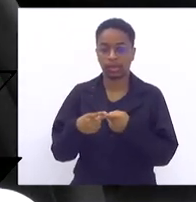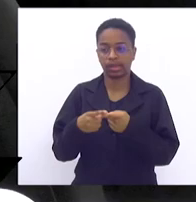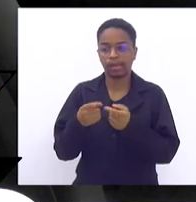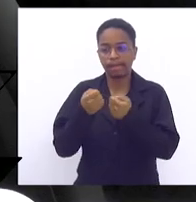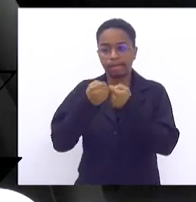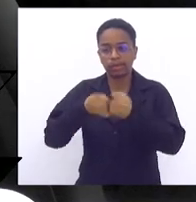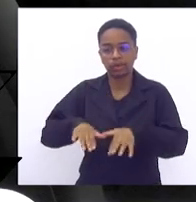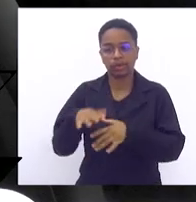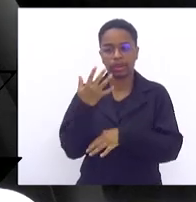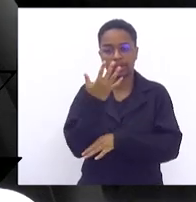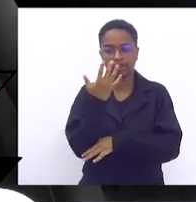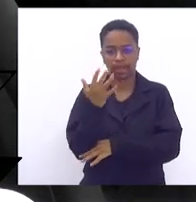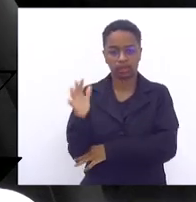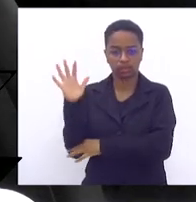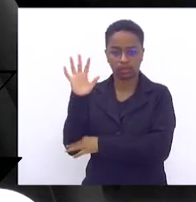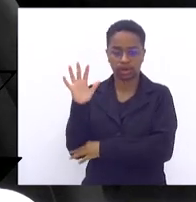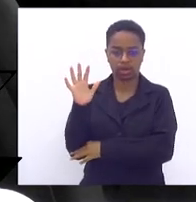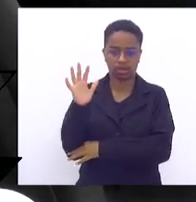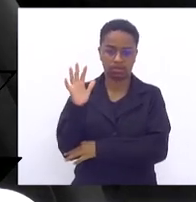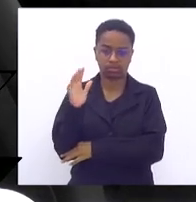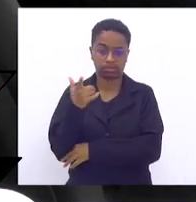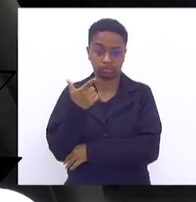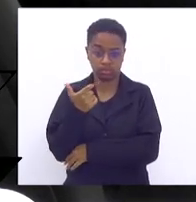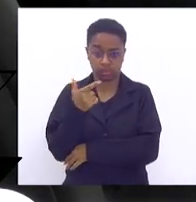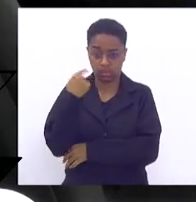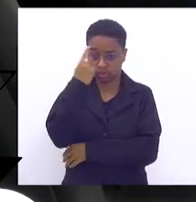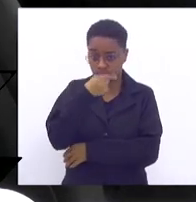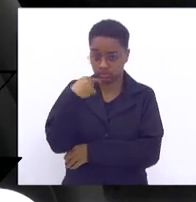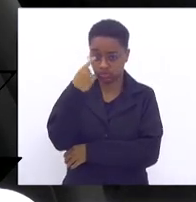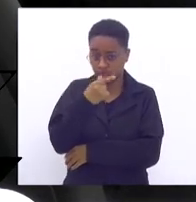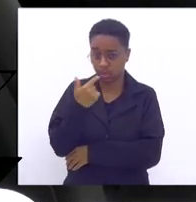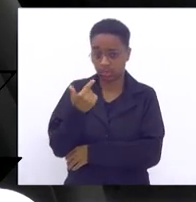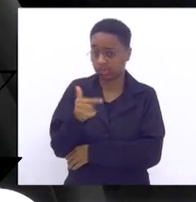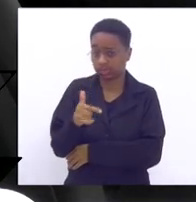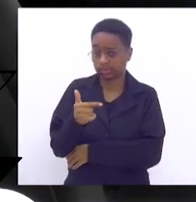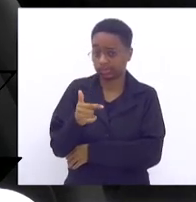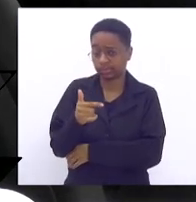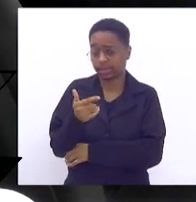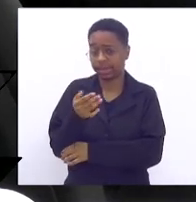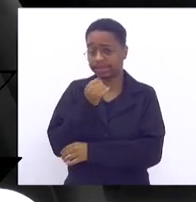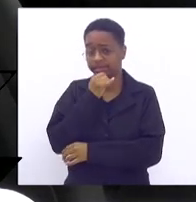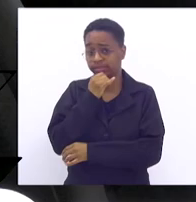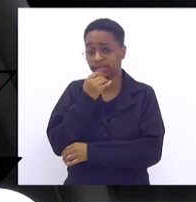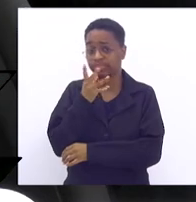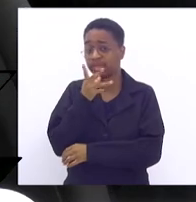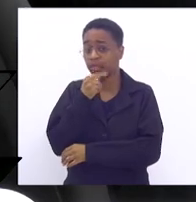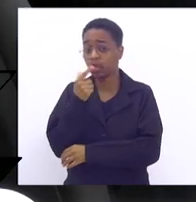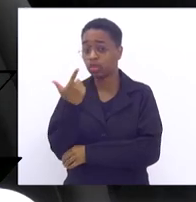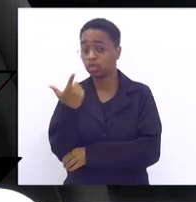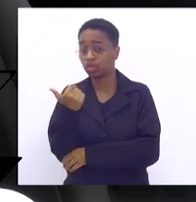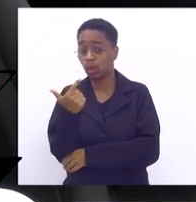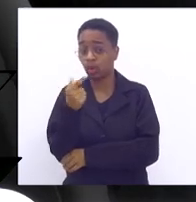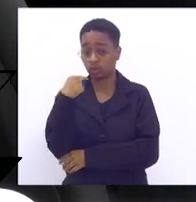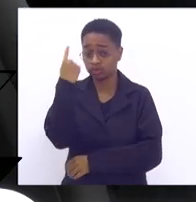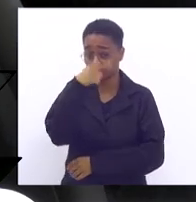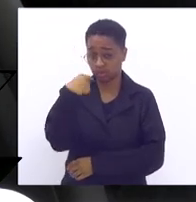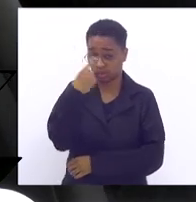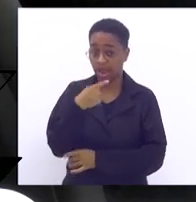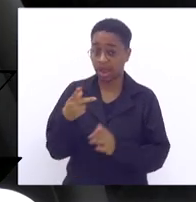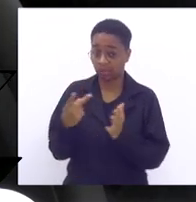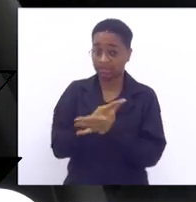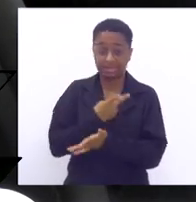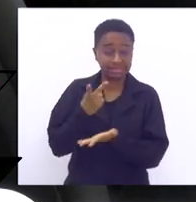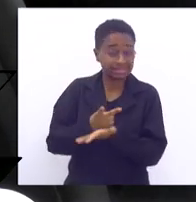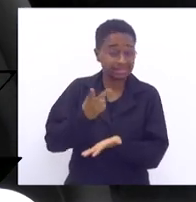nenhuma razoabilidade. Se ele escreve 12 horas para restabelecimento de energia, o que é constante em Petrópolis,